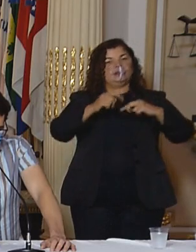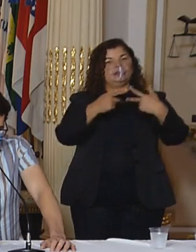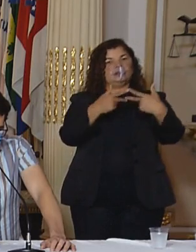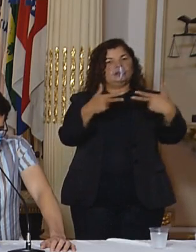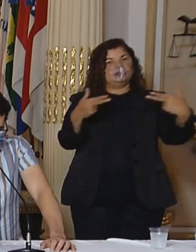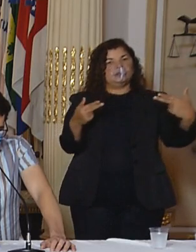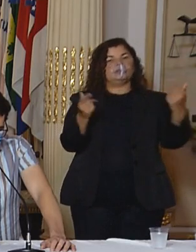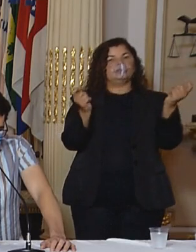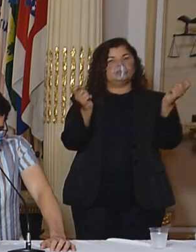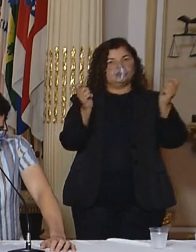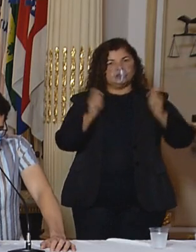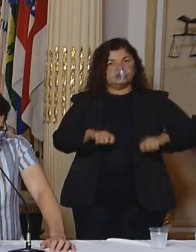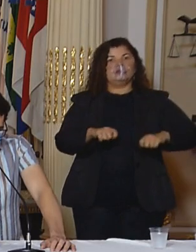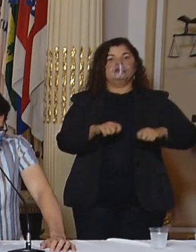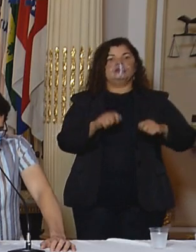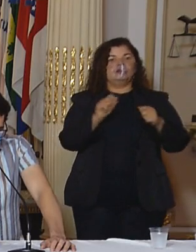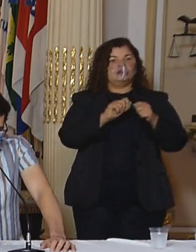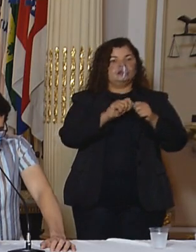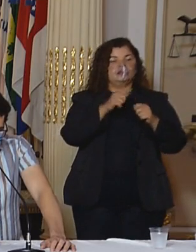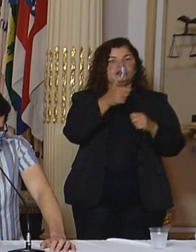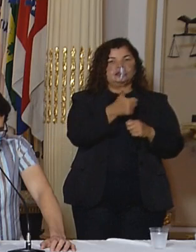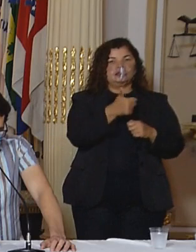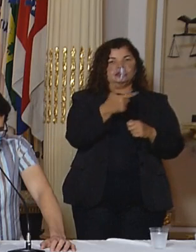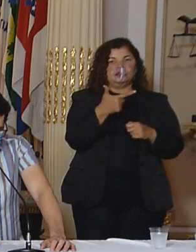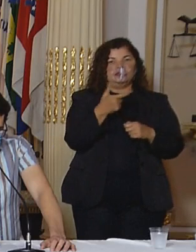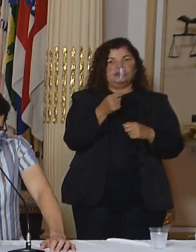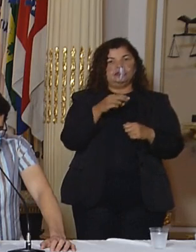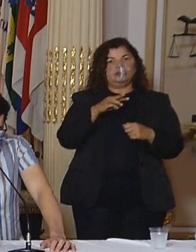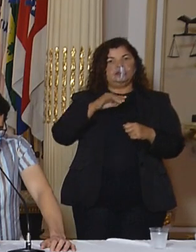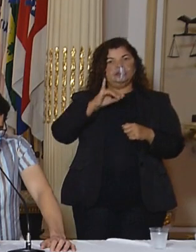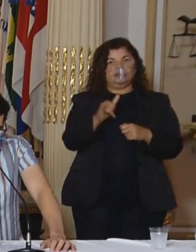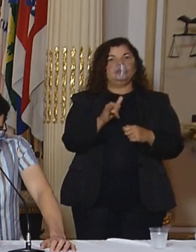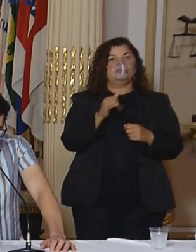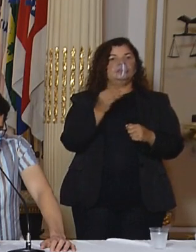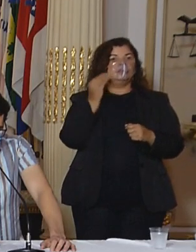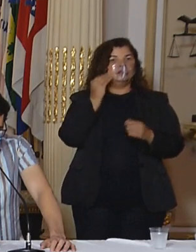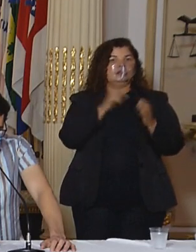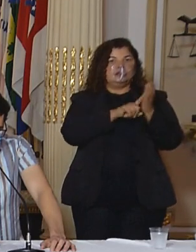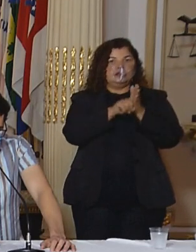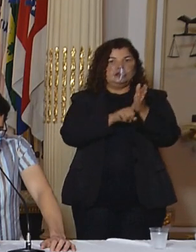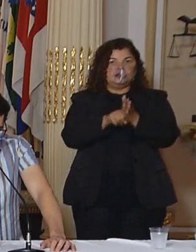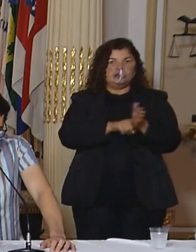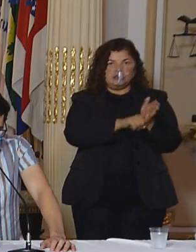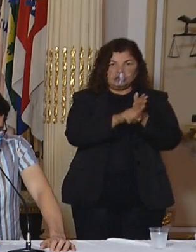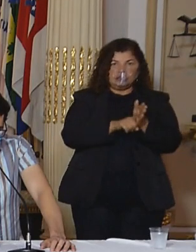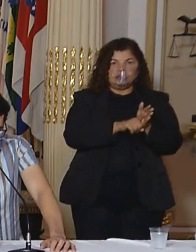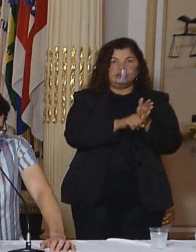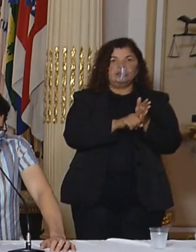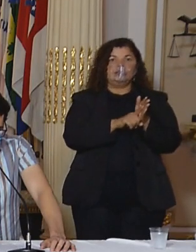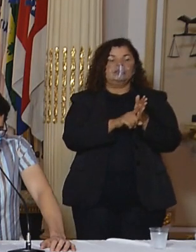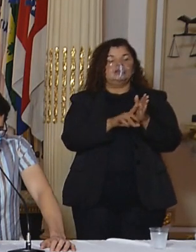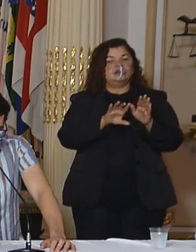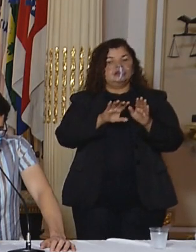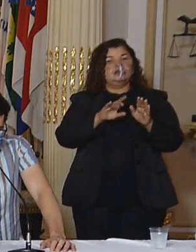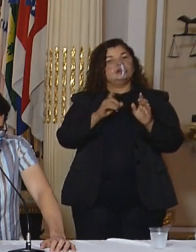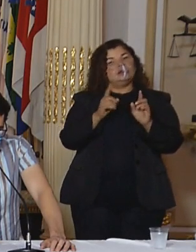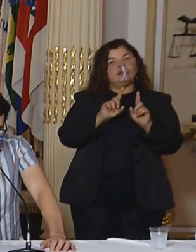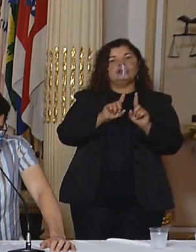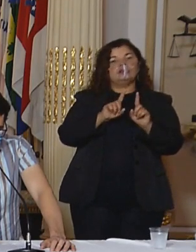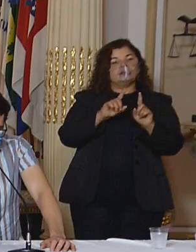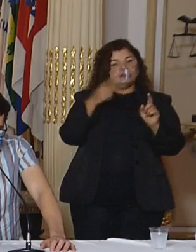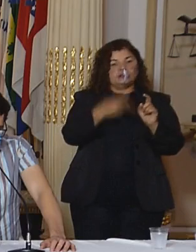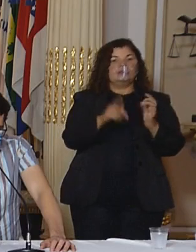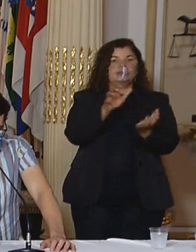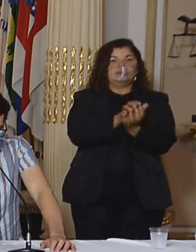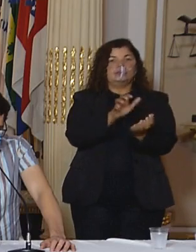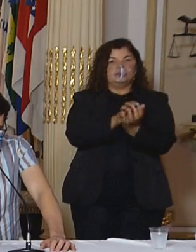que a gente faça mais de 120 mil testes RT-PCR, independente do esforço do Ministério. Então, é um esforço,